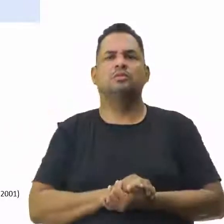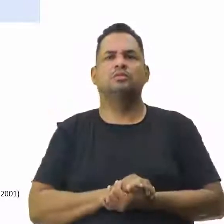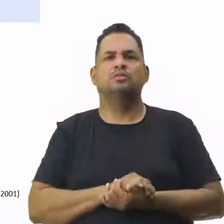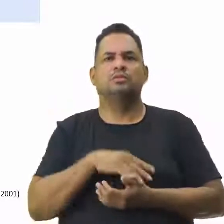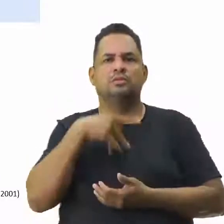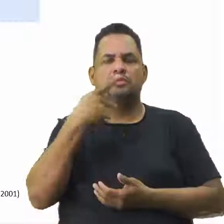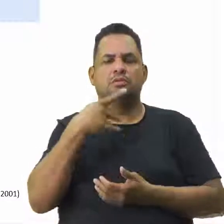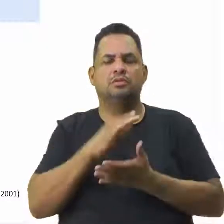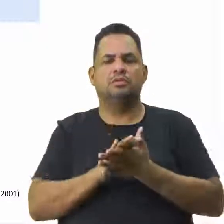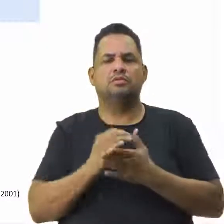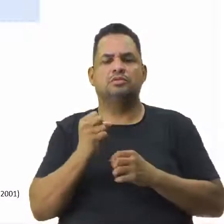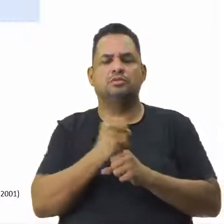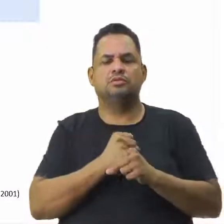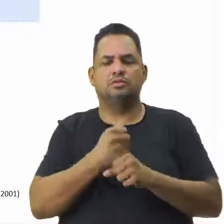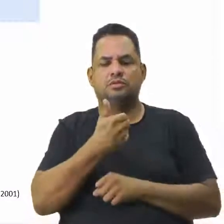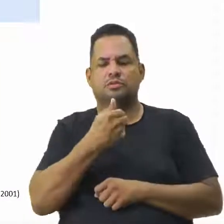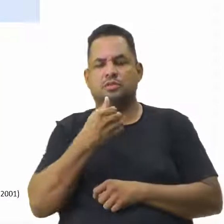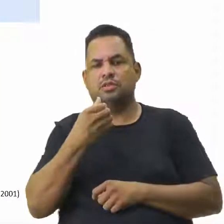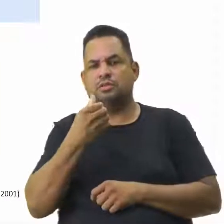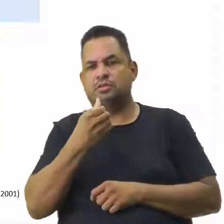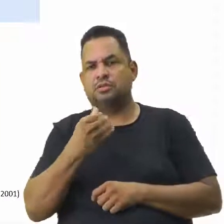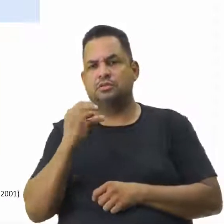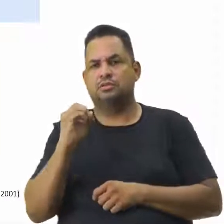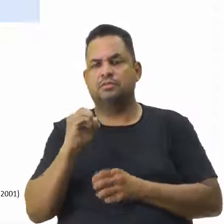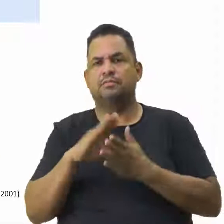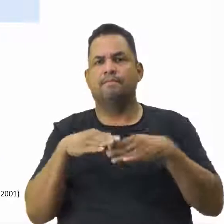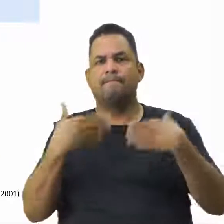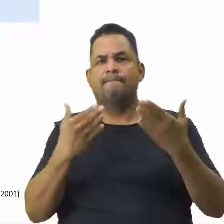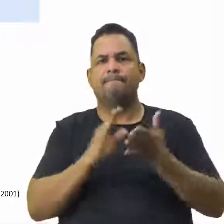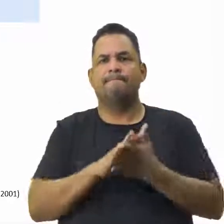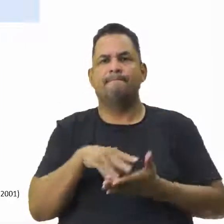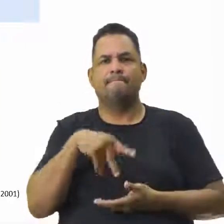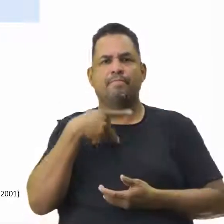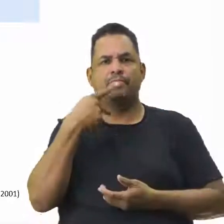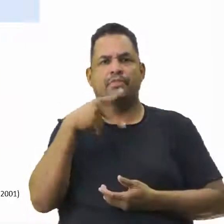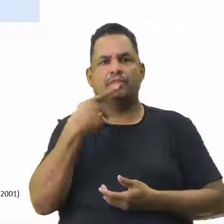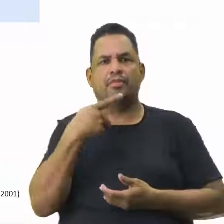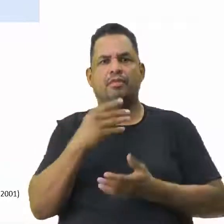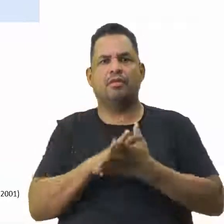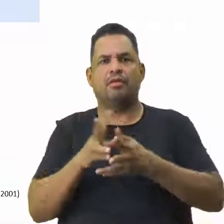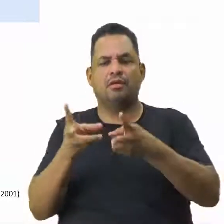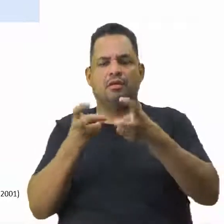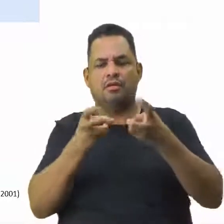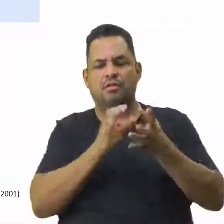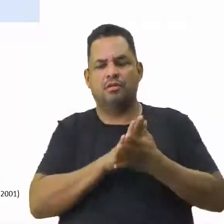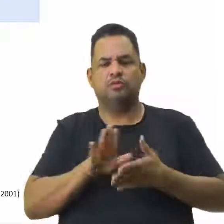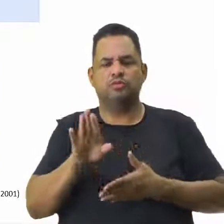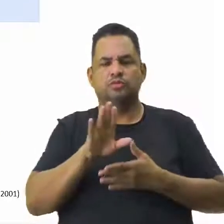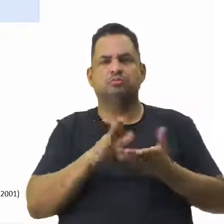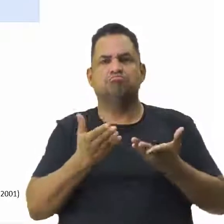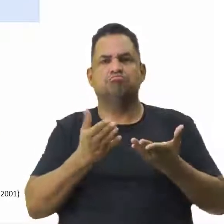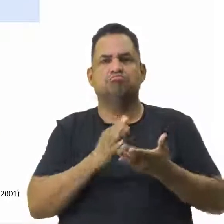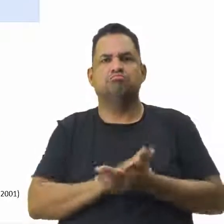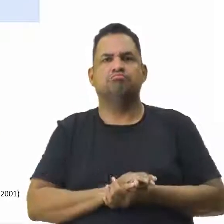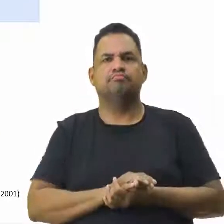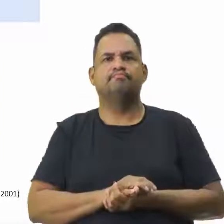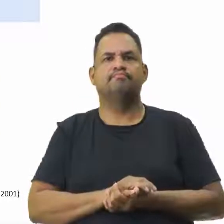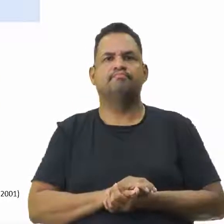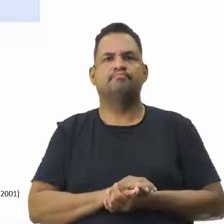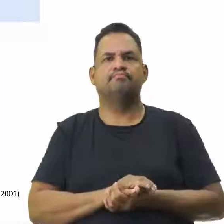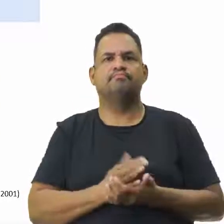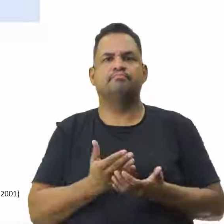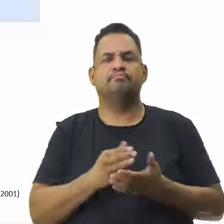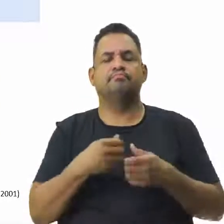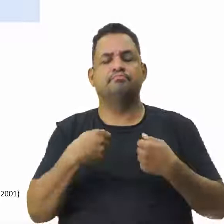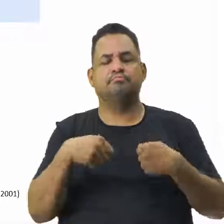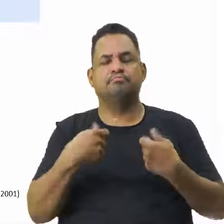60. Olha só, pelo fato da garimpagem ser manual, era grande exigência da mão de obra. Ok? Portanto,